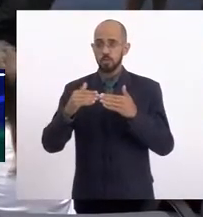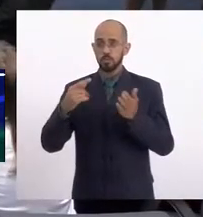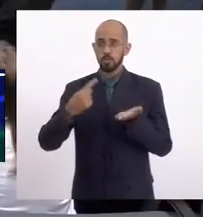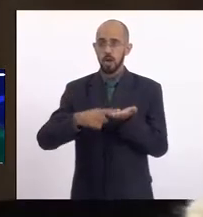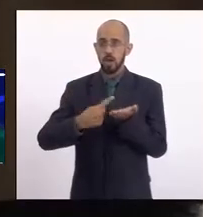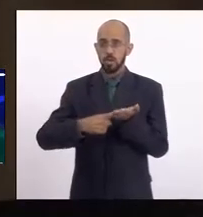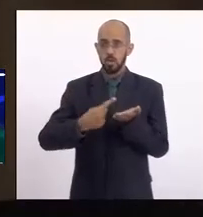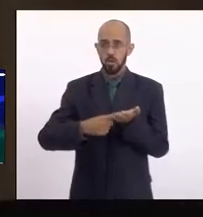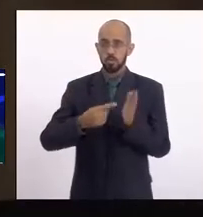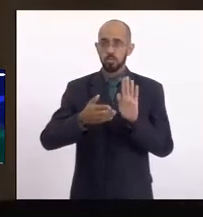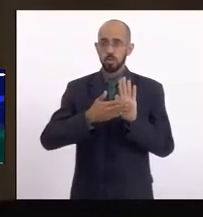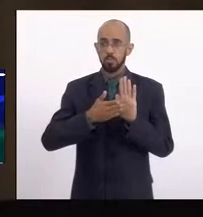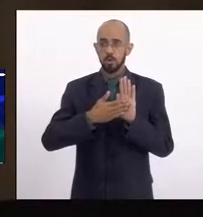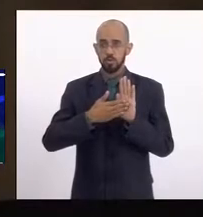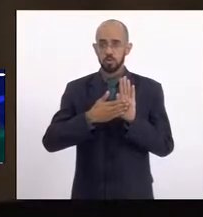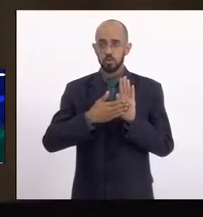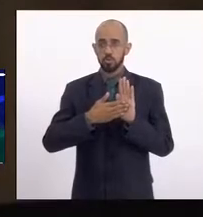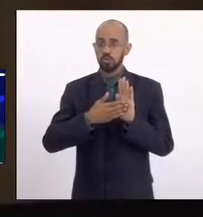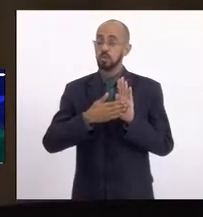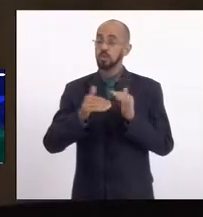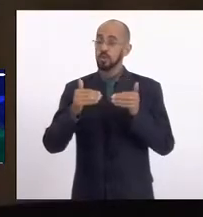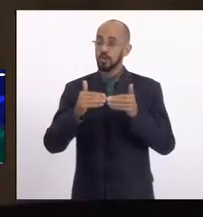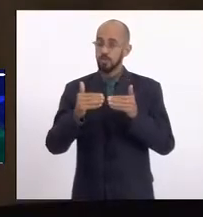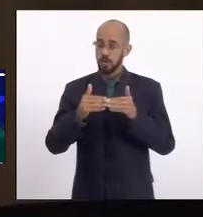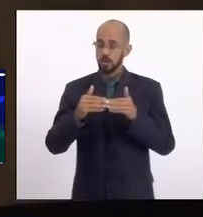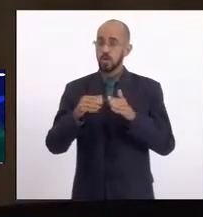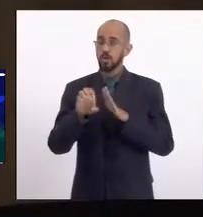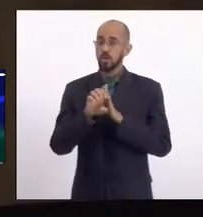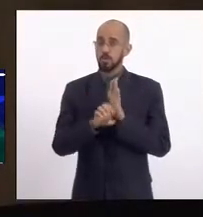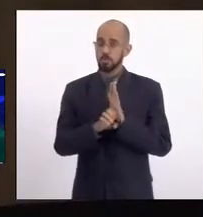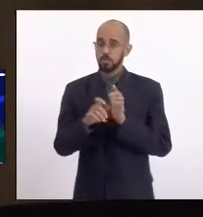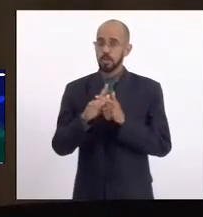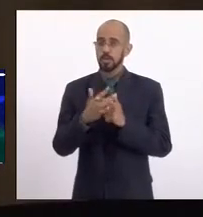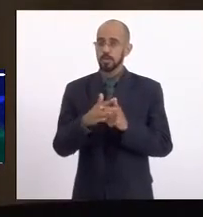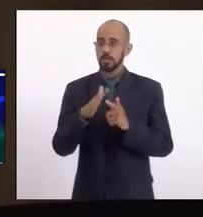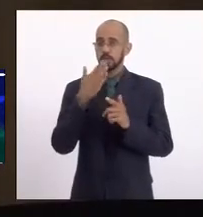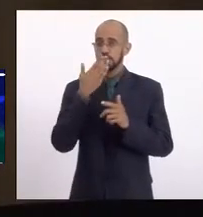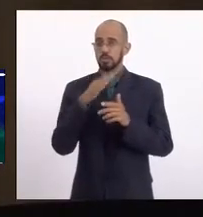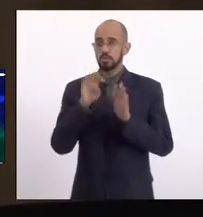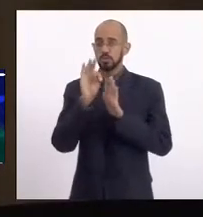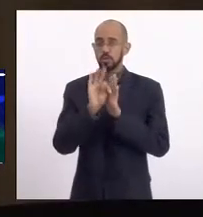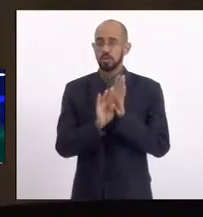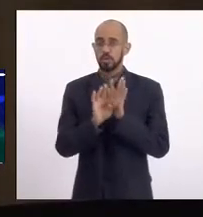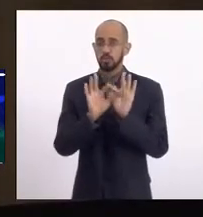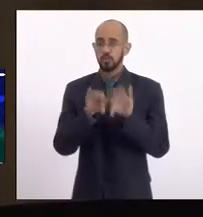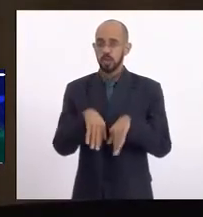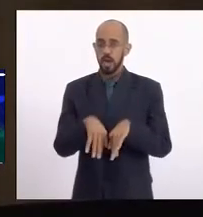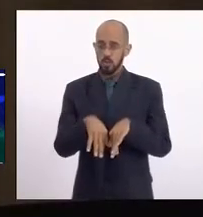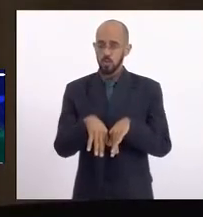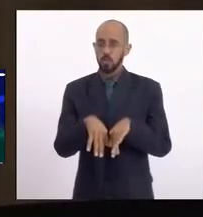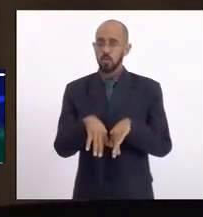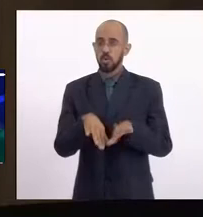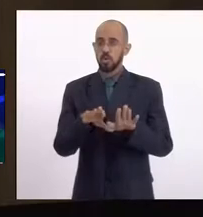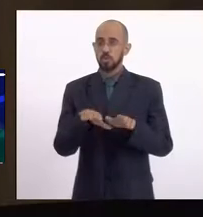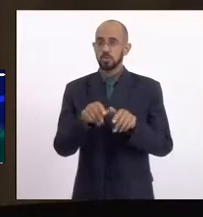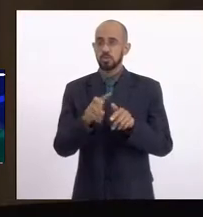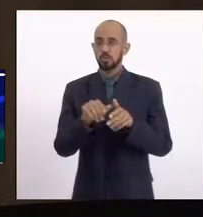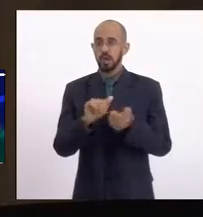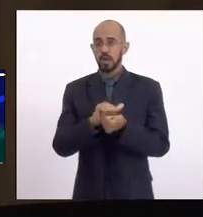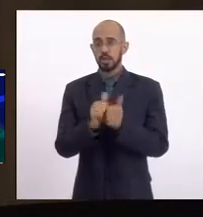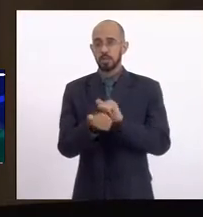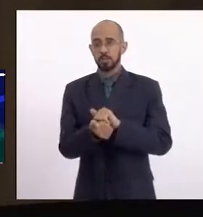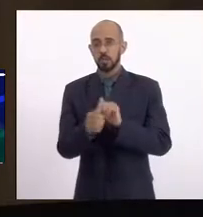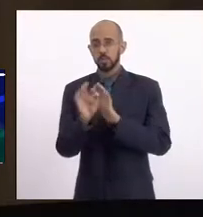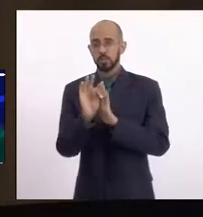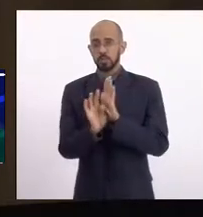conversando Deputado Luiz Paulo favorável com emendas concluindo o substitutivo de no final de redação vamos ajustar o texto porque